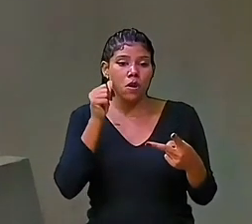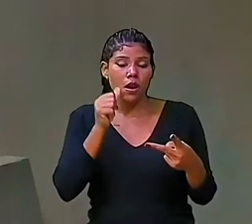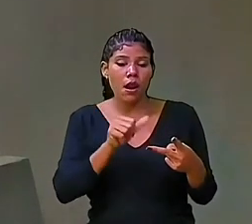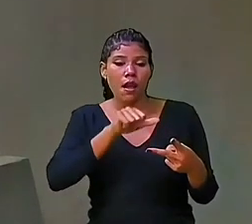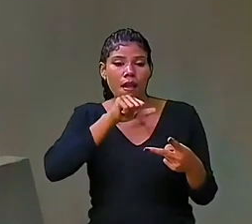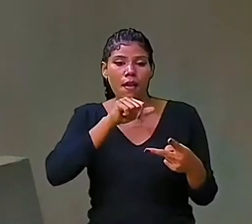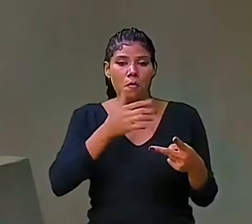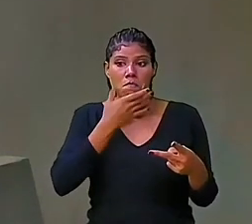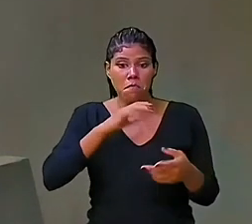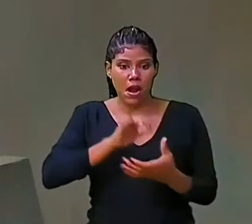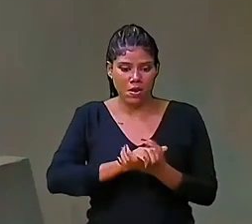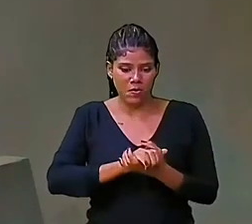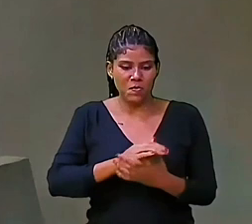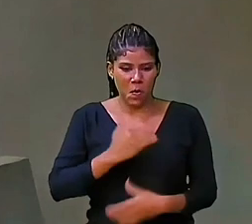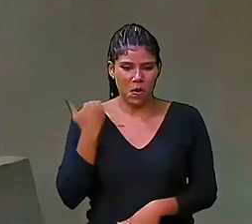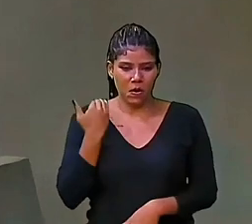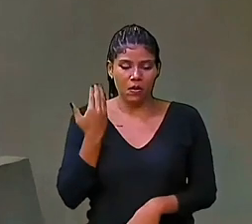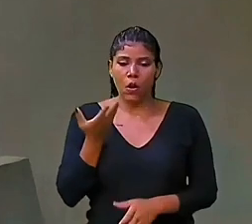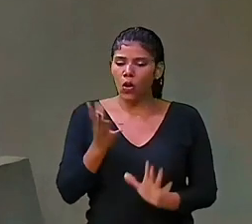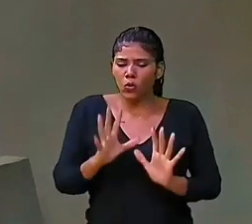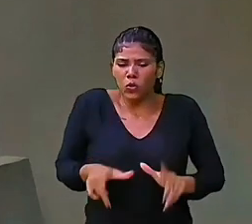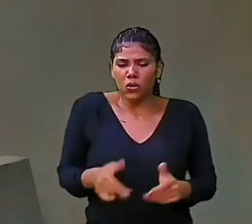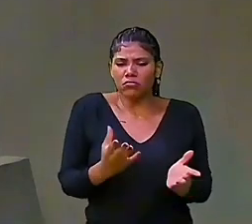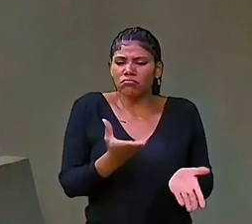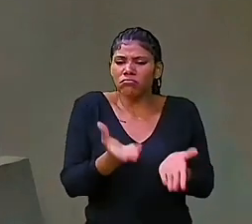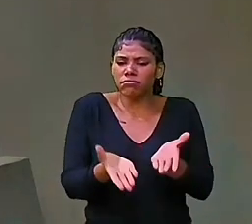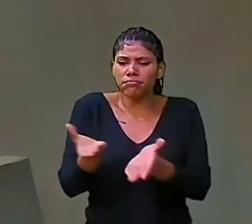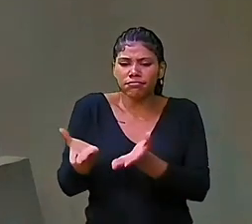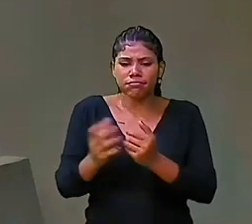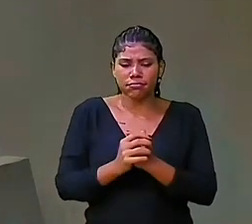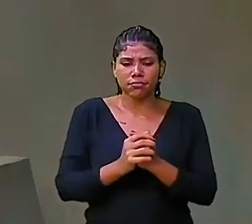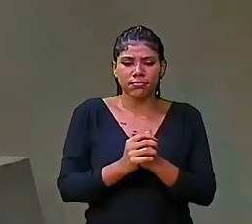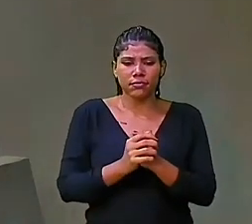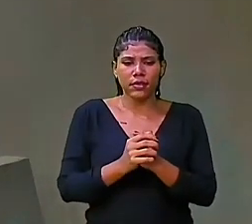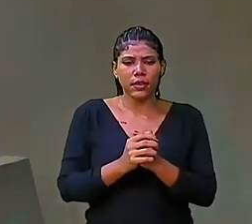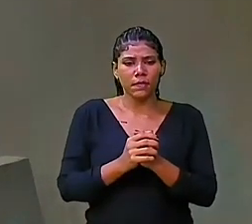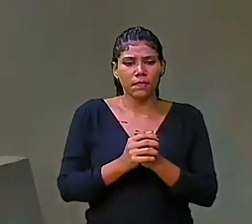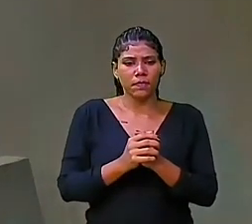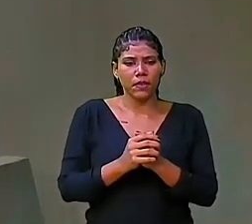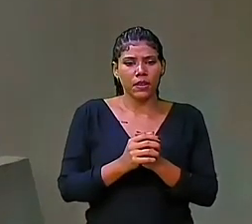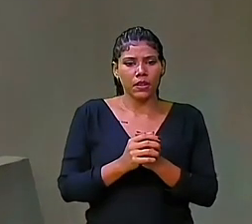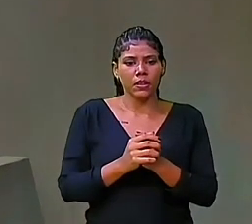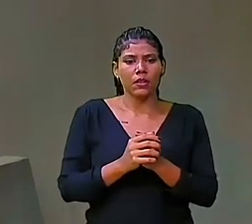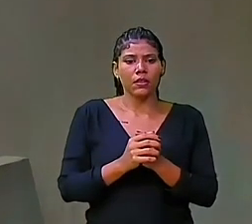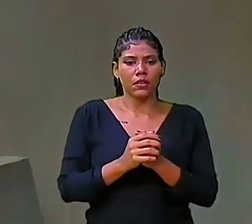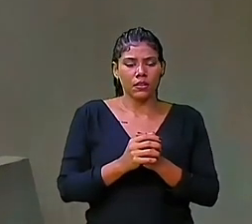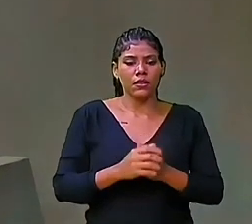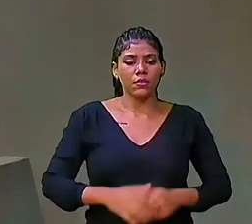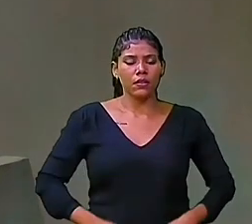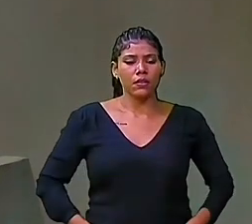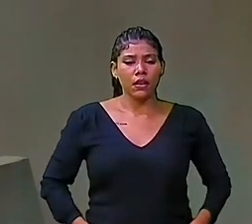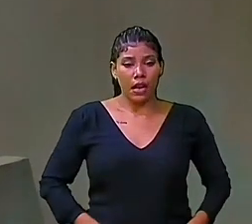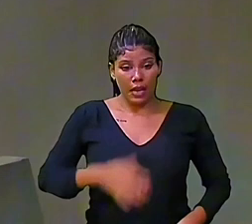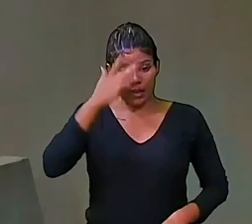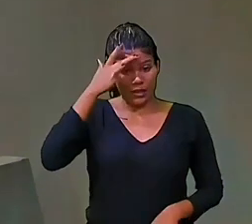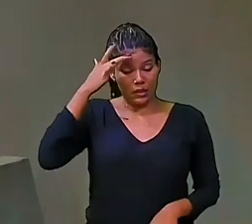atendia as vítimas de violência, todas elas. E ela construiu esse carisma pela humanidade.